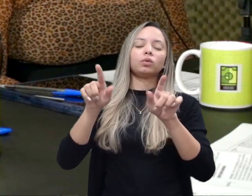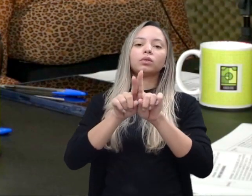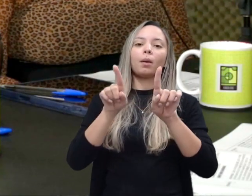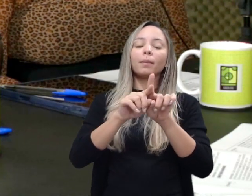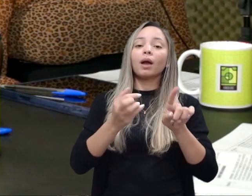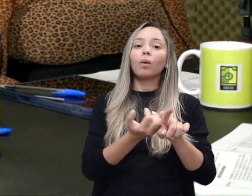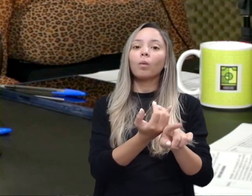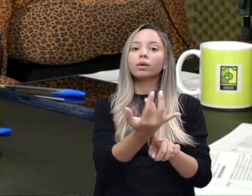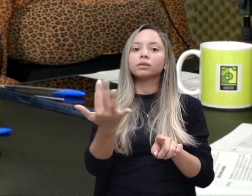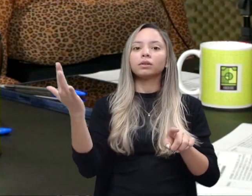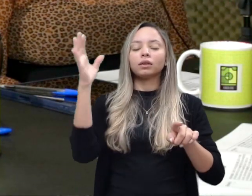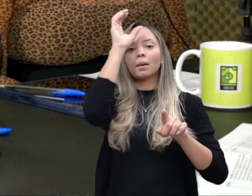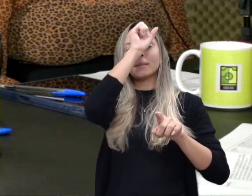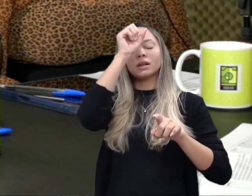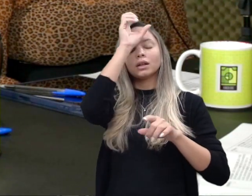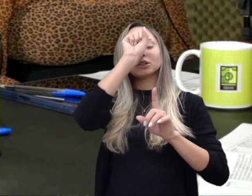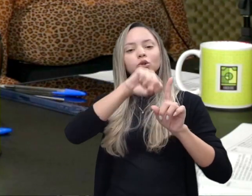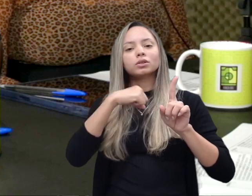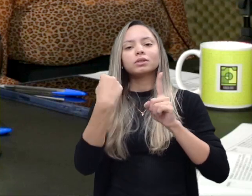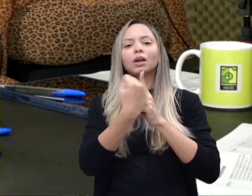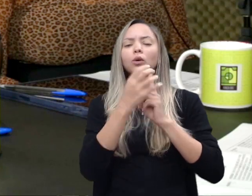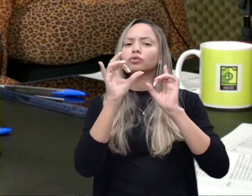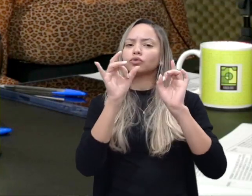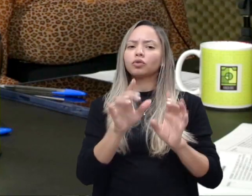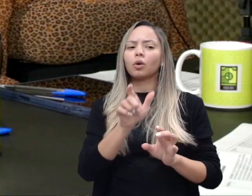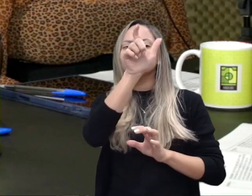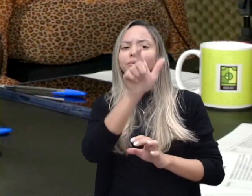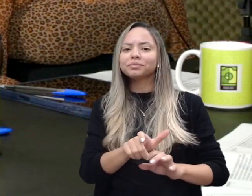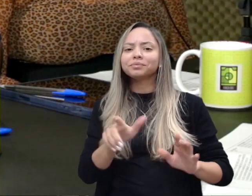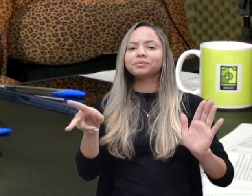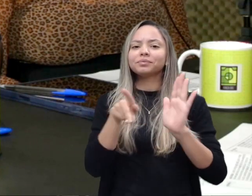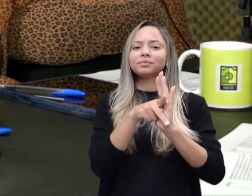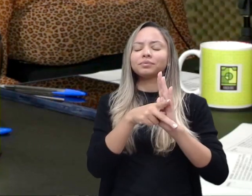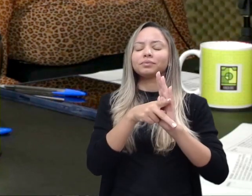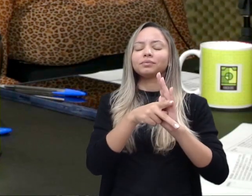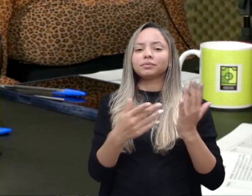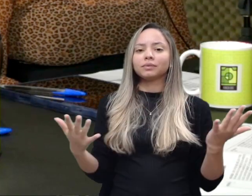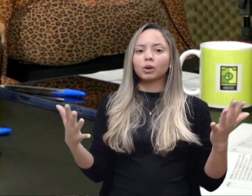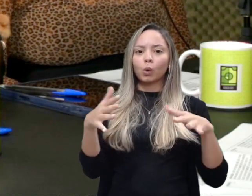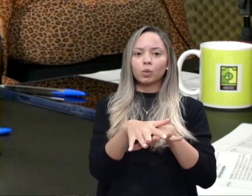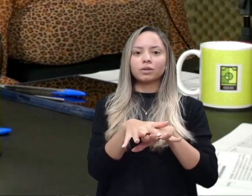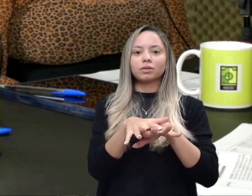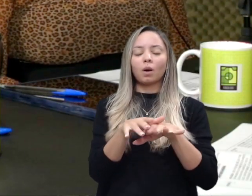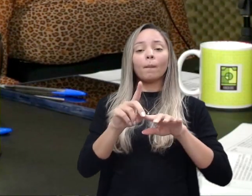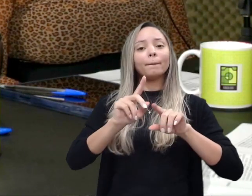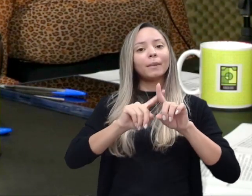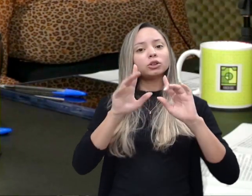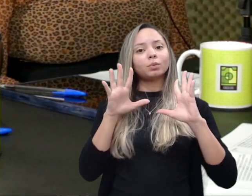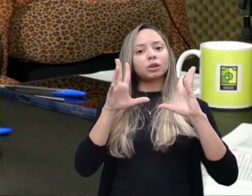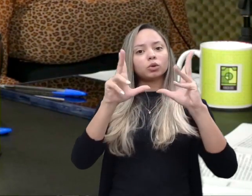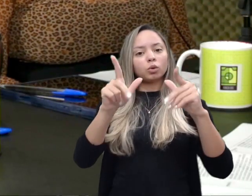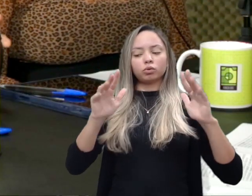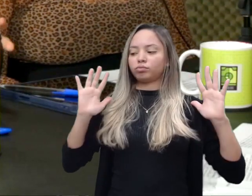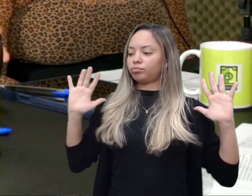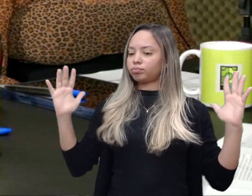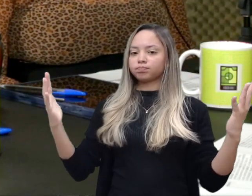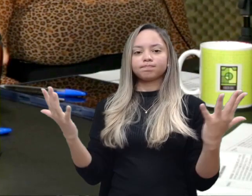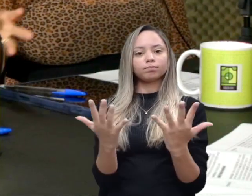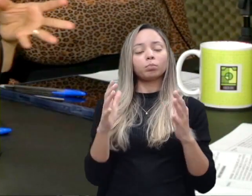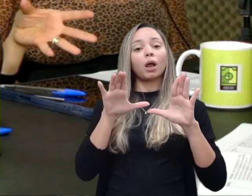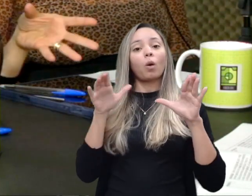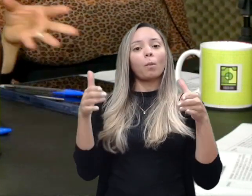de aprendizagem social, não só para aquele sujeito da inclusão, do processo de inclusão, mas para todos aqueles que estão ao redor, para toda aquela